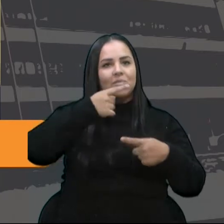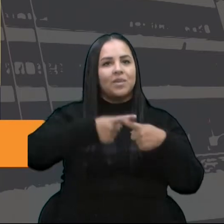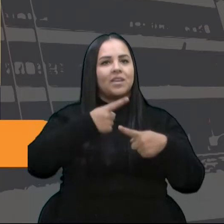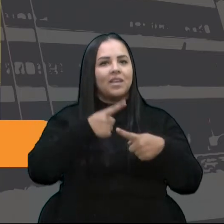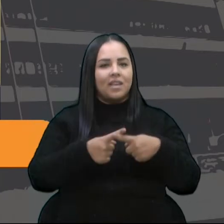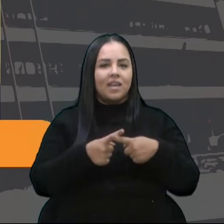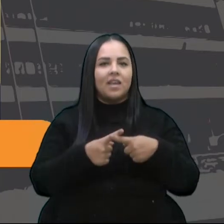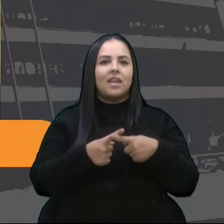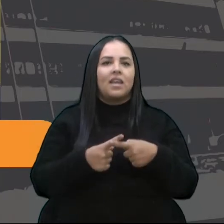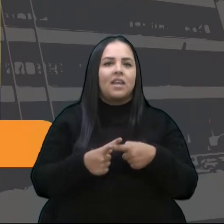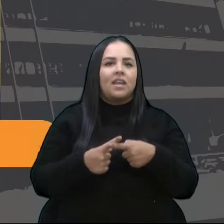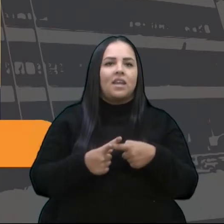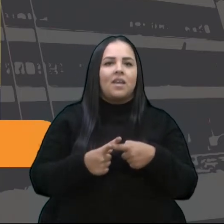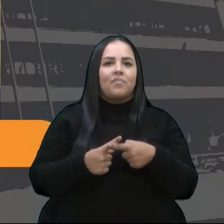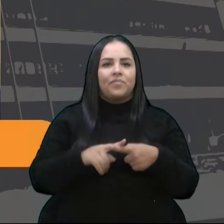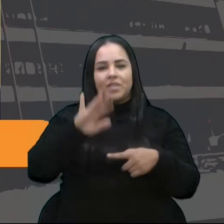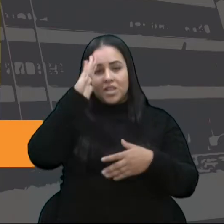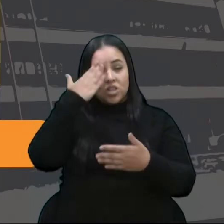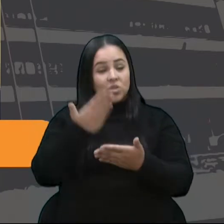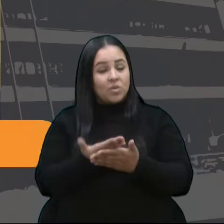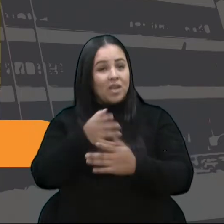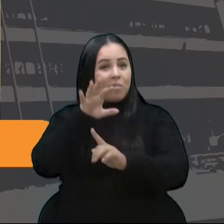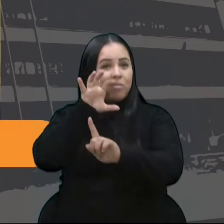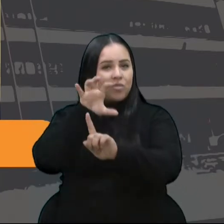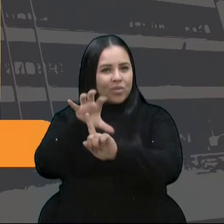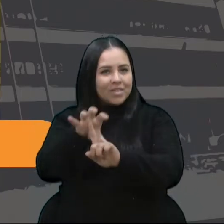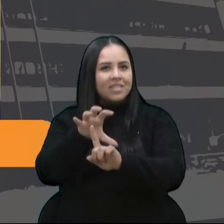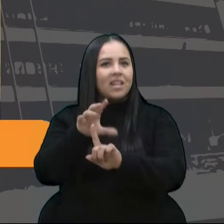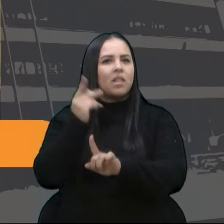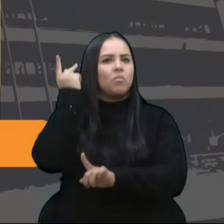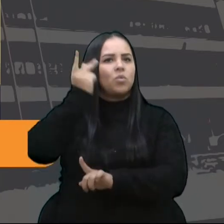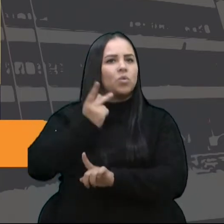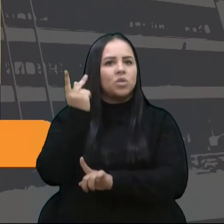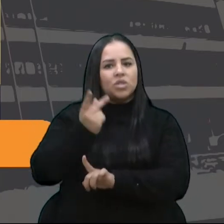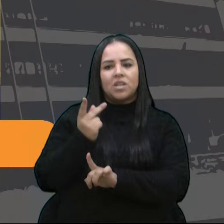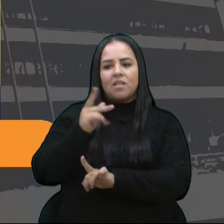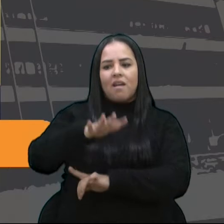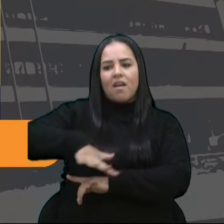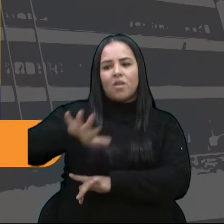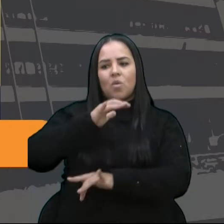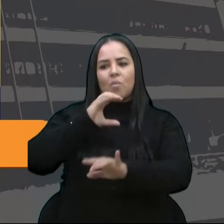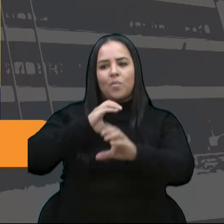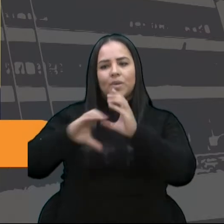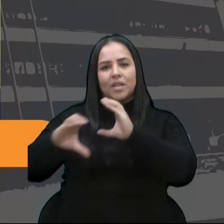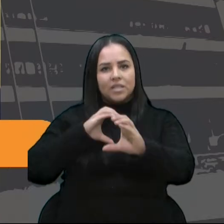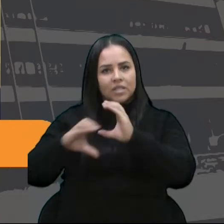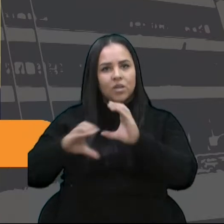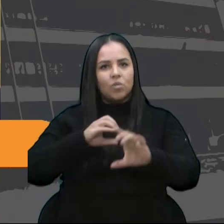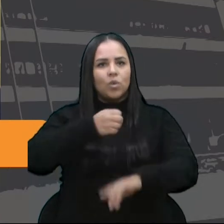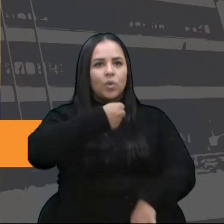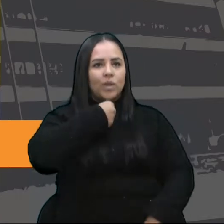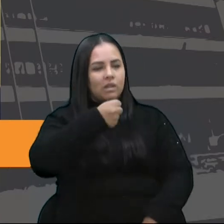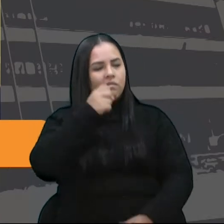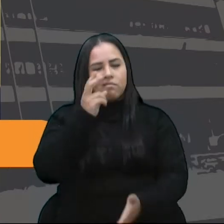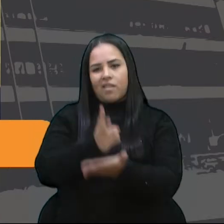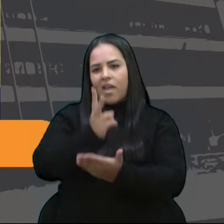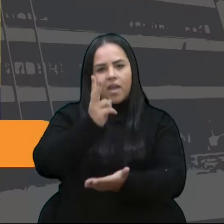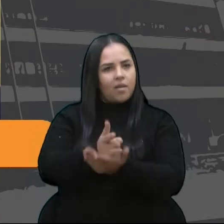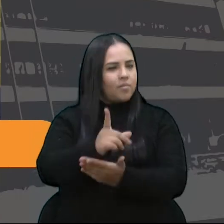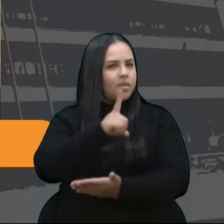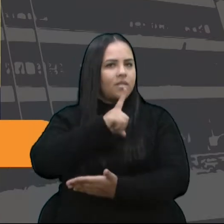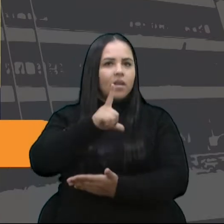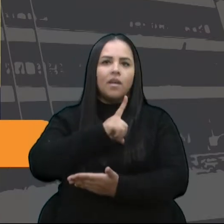exercida pela área política em cima dos meios de comunicação e dos jornalistas, ela sempre existiu, não é de hoje, é algo